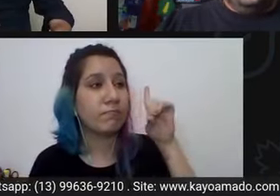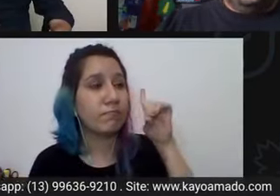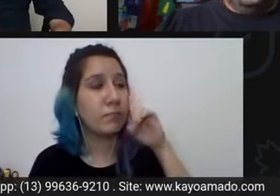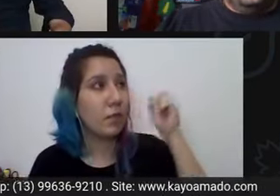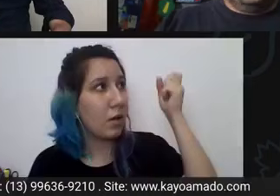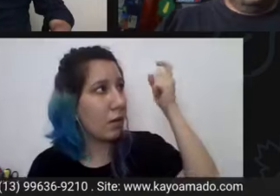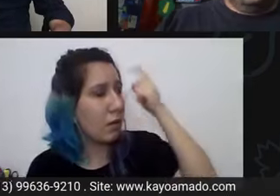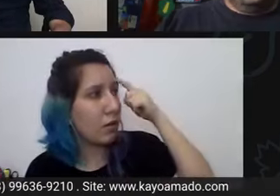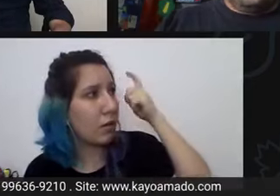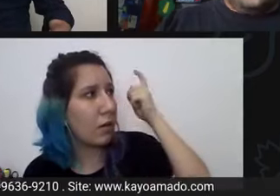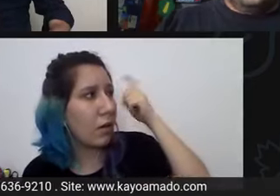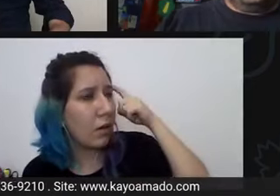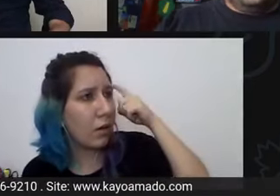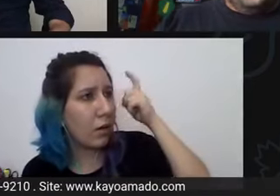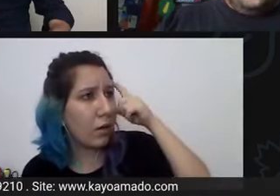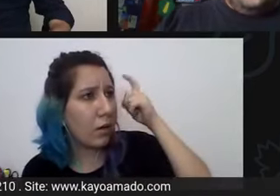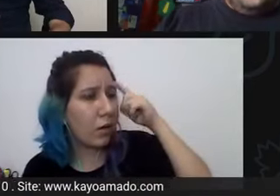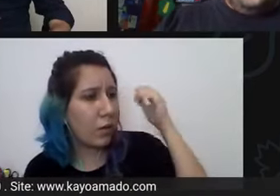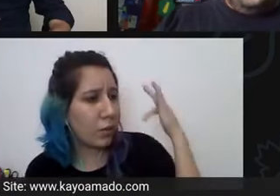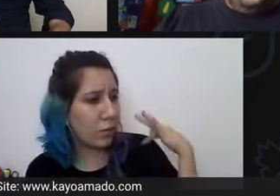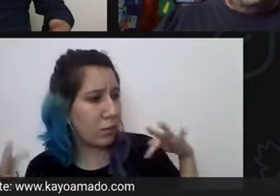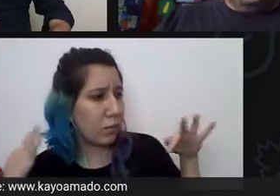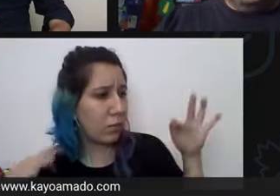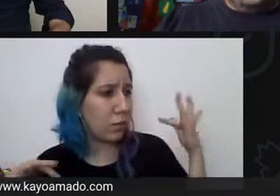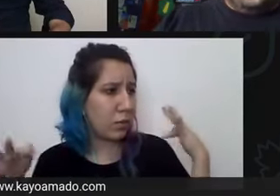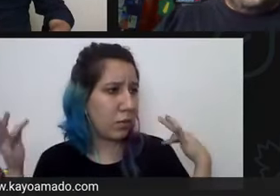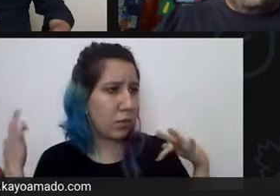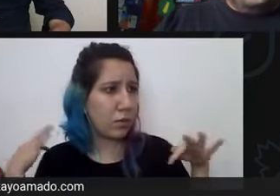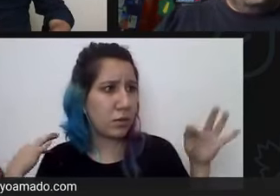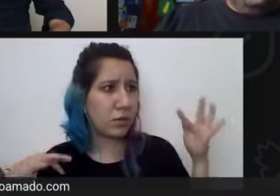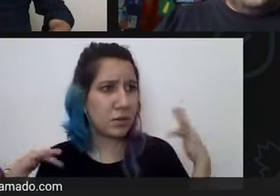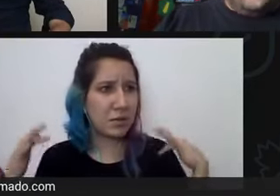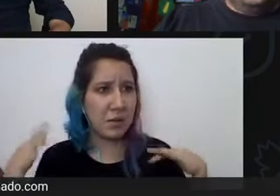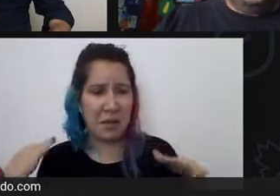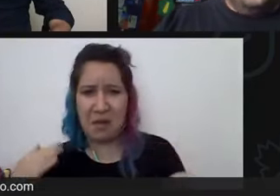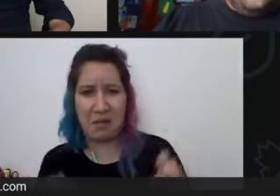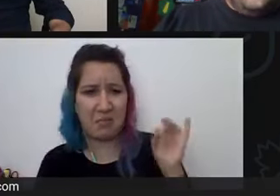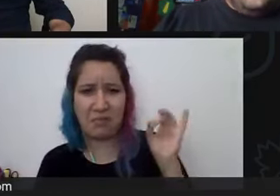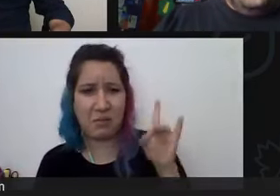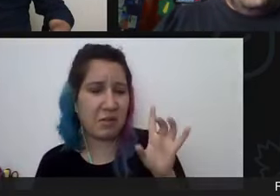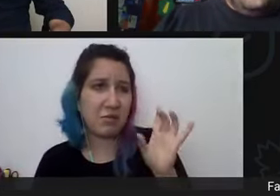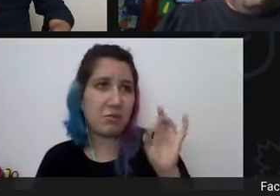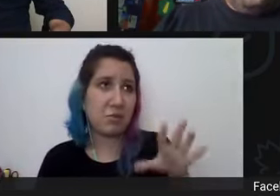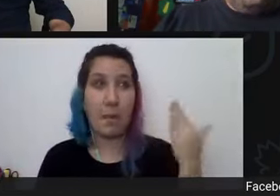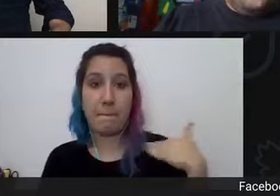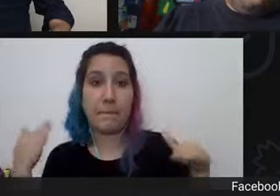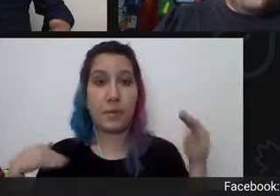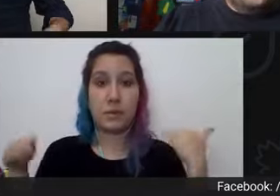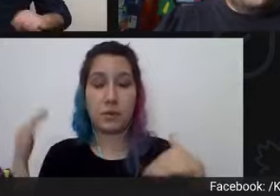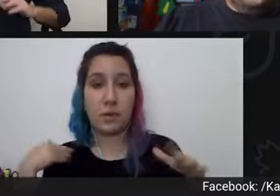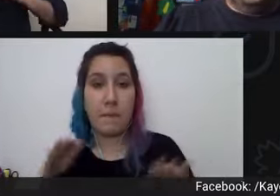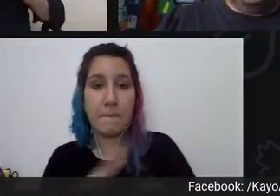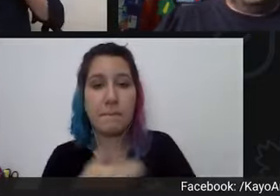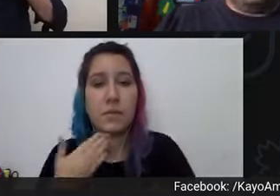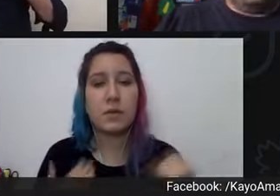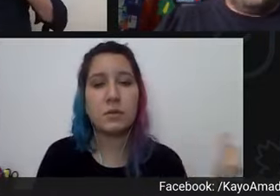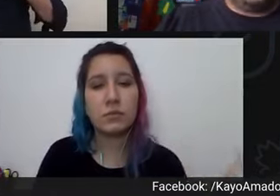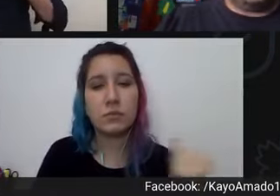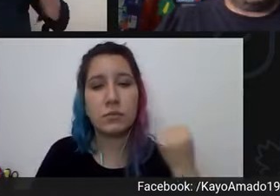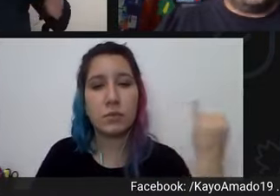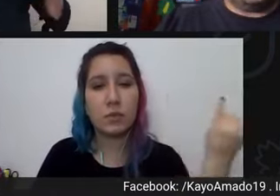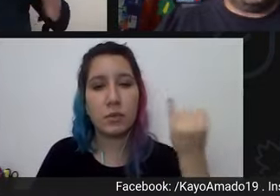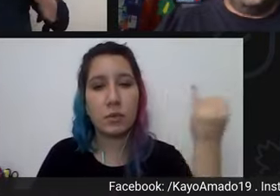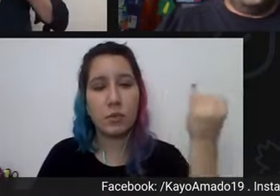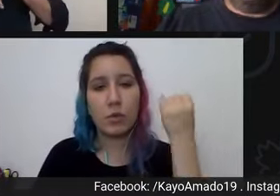entende que o turismo, muito mais, do que uma atividade, ele é uma ferramenta de